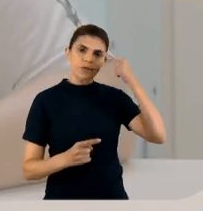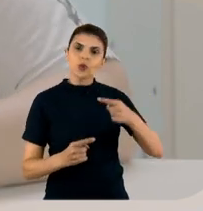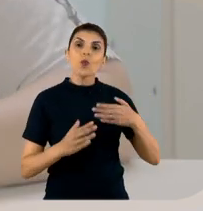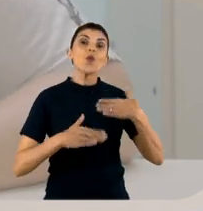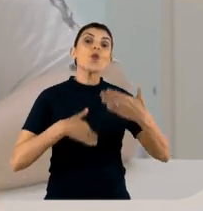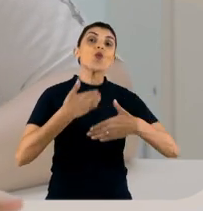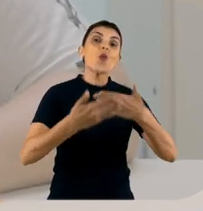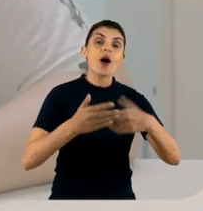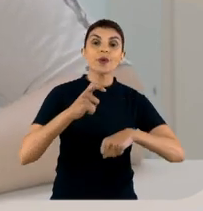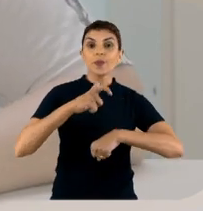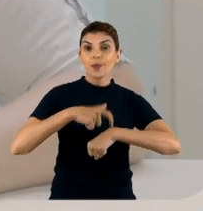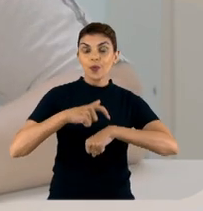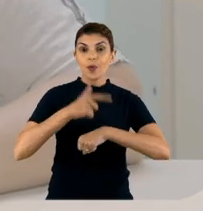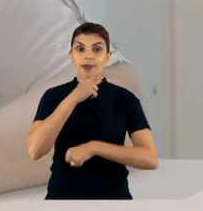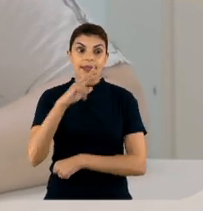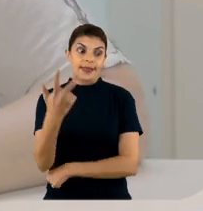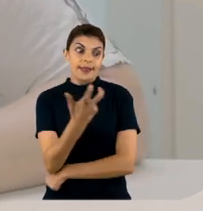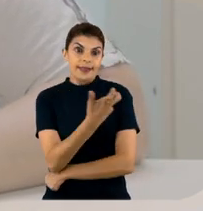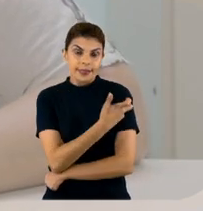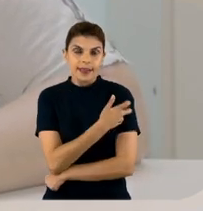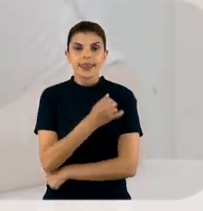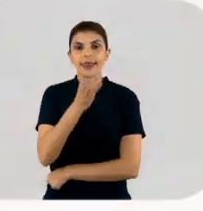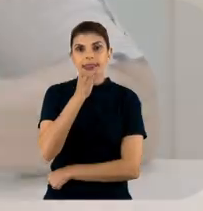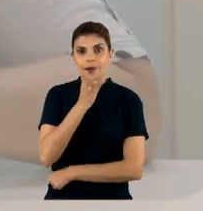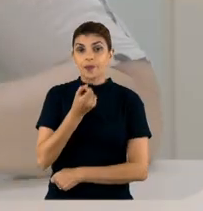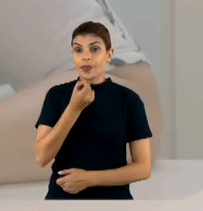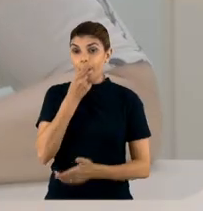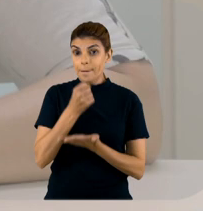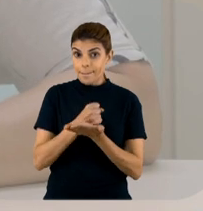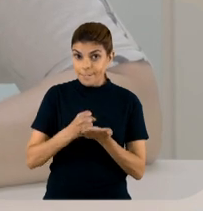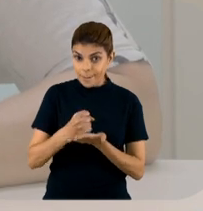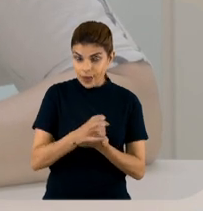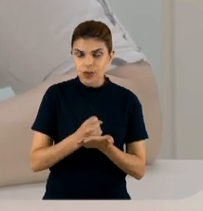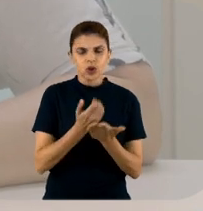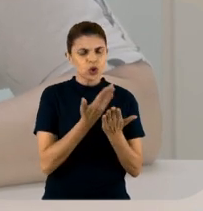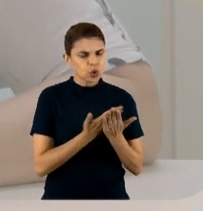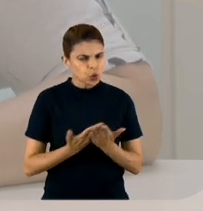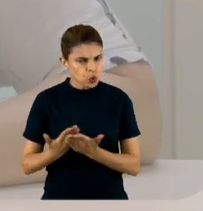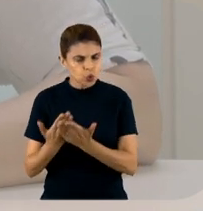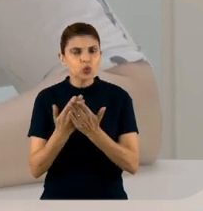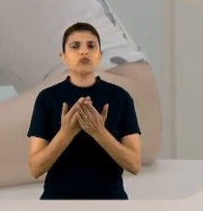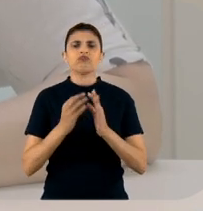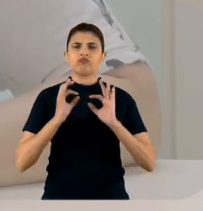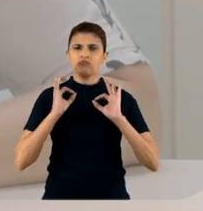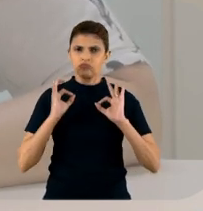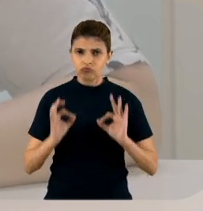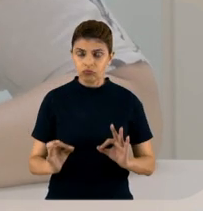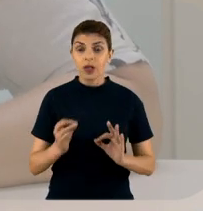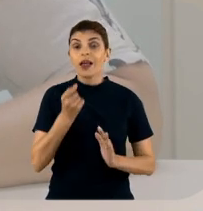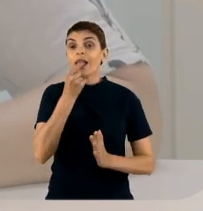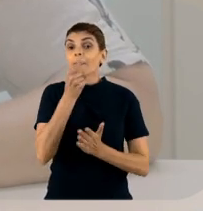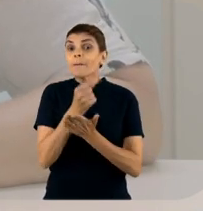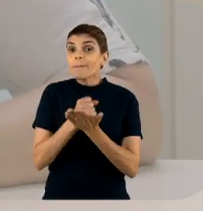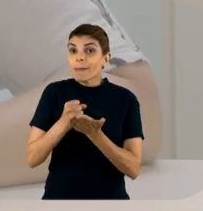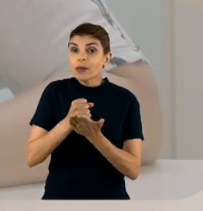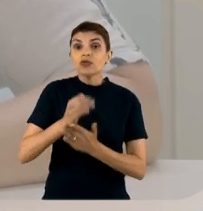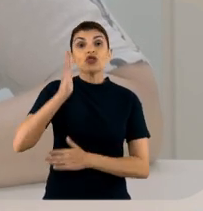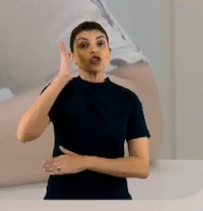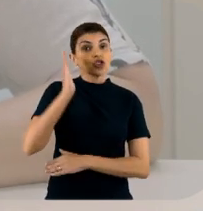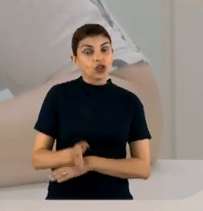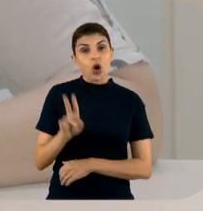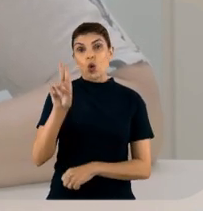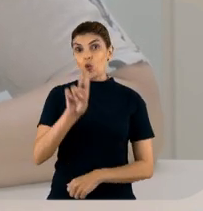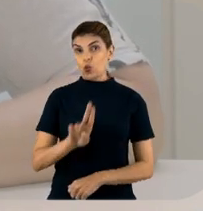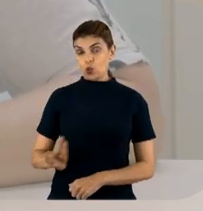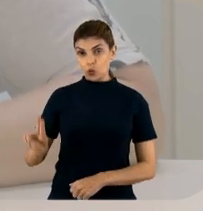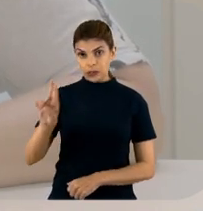se sabe ainda quando que ela a gente vai ter uma vacina para testar os medicamentos que estão no estudo solidarite são medicamentos que